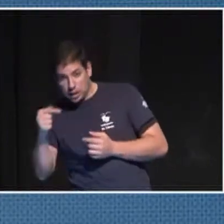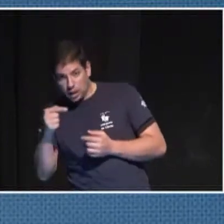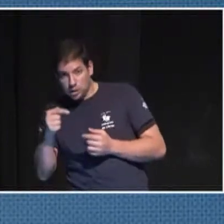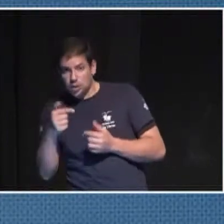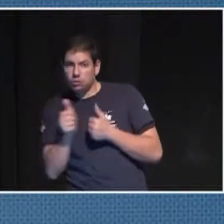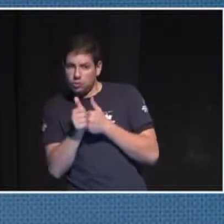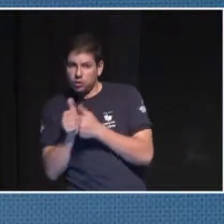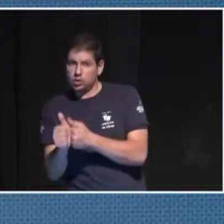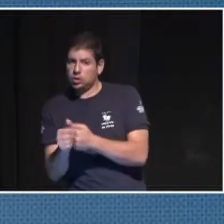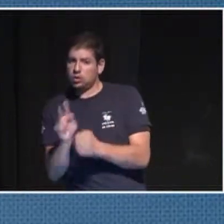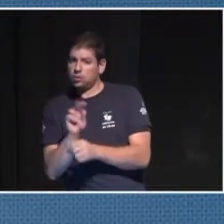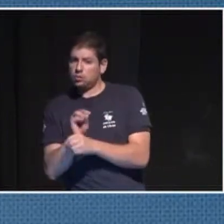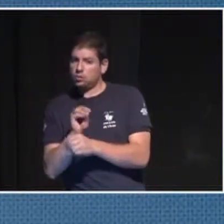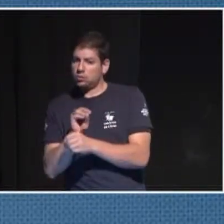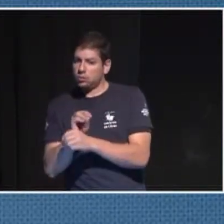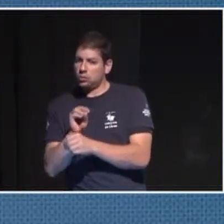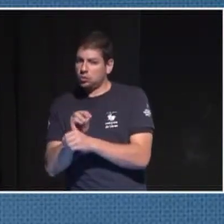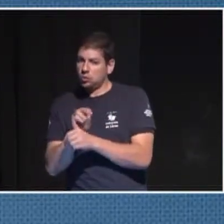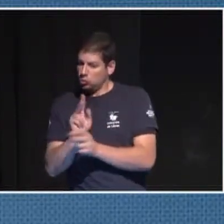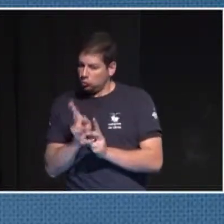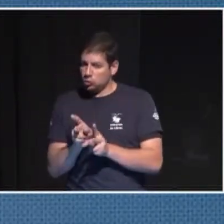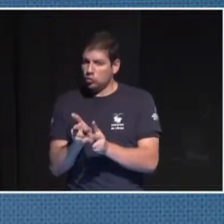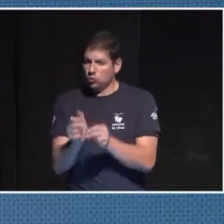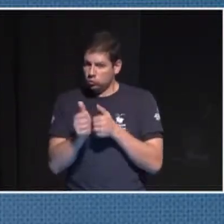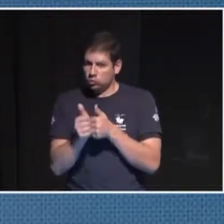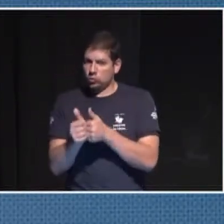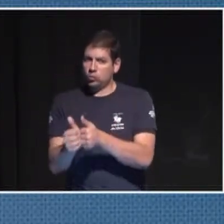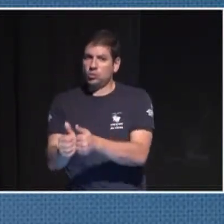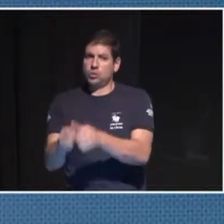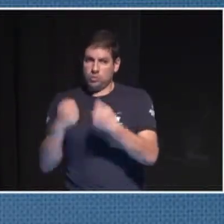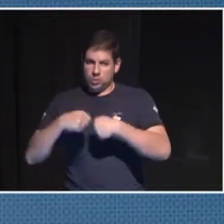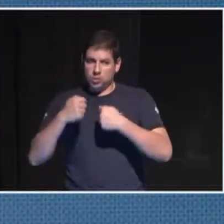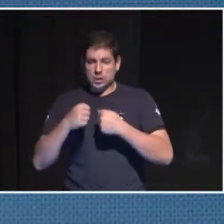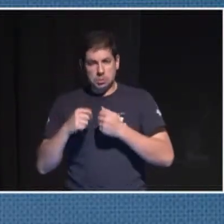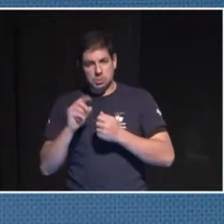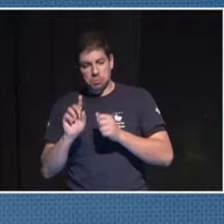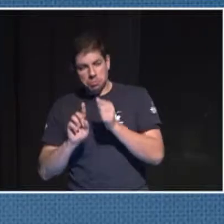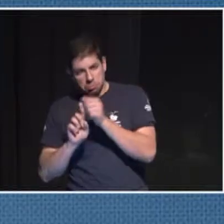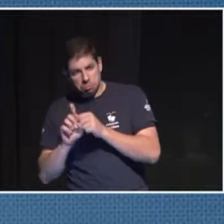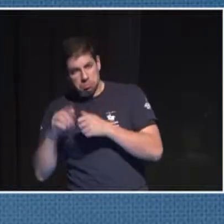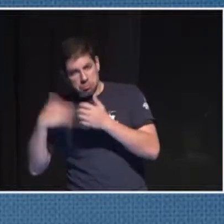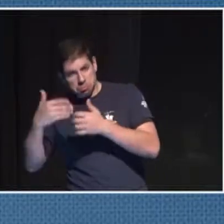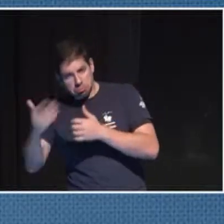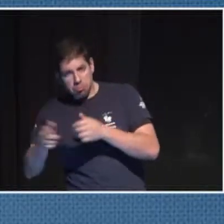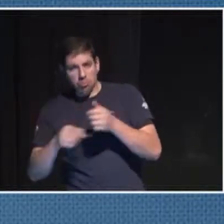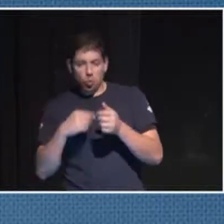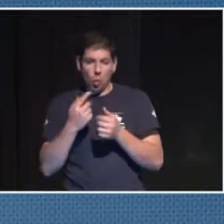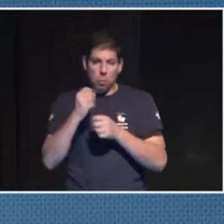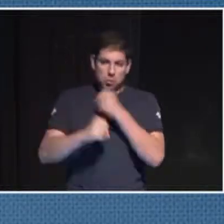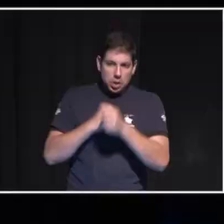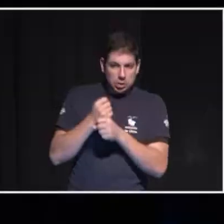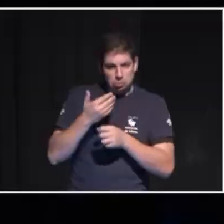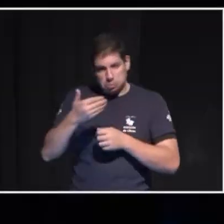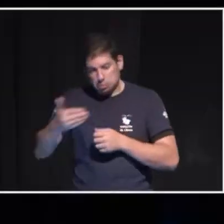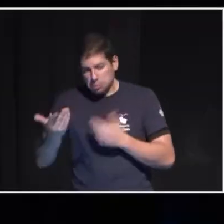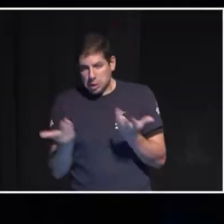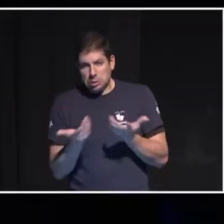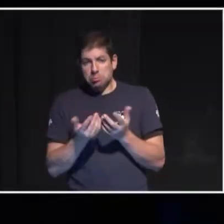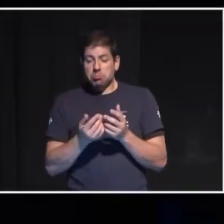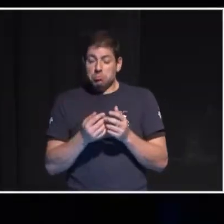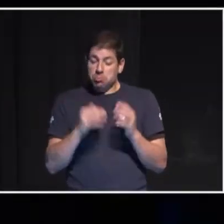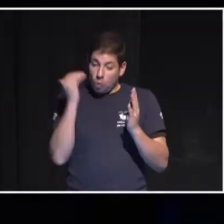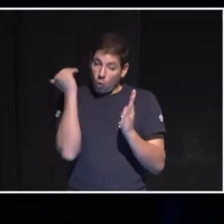seguir o monitoramento contínuo de tempos em tempos, de acordo com os protocolos.